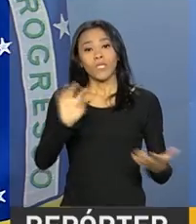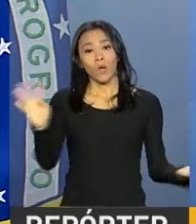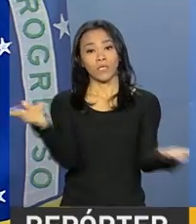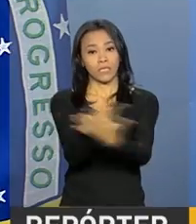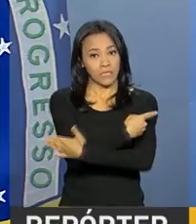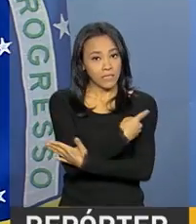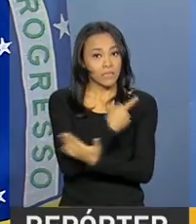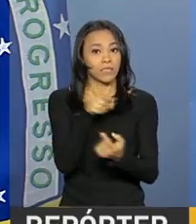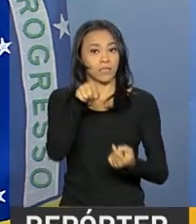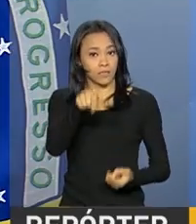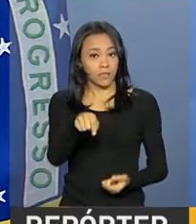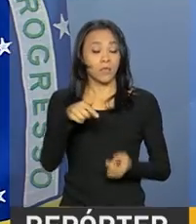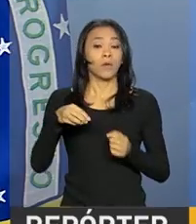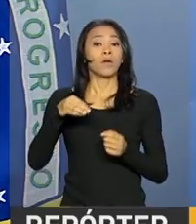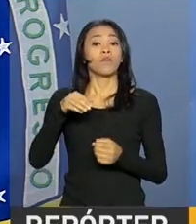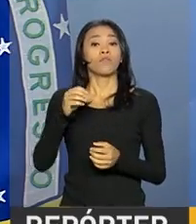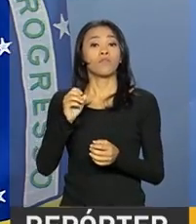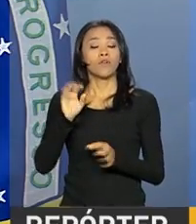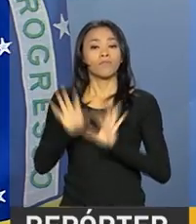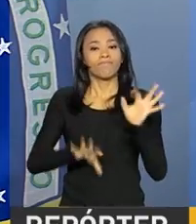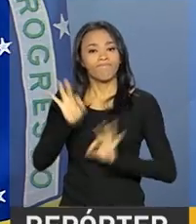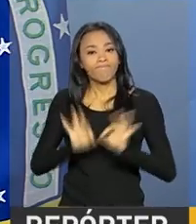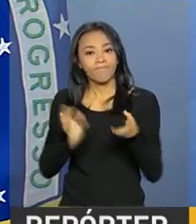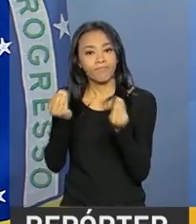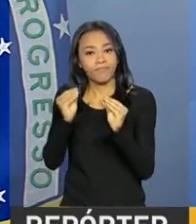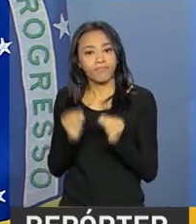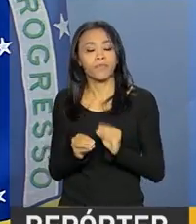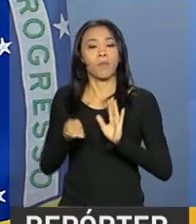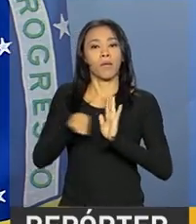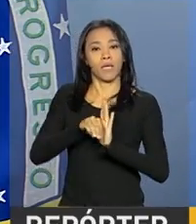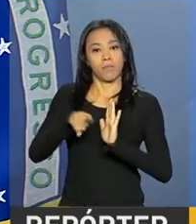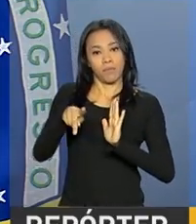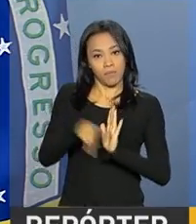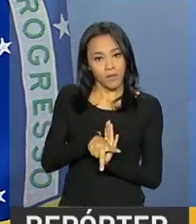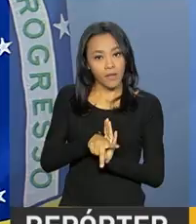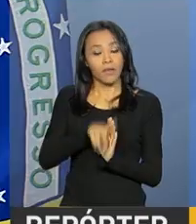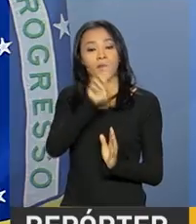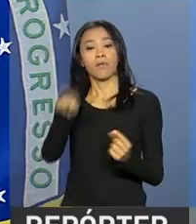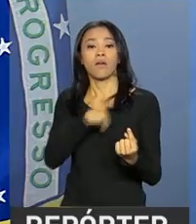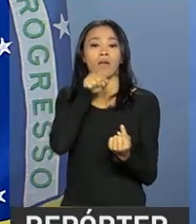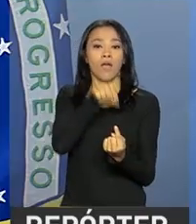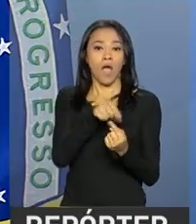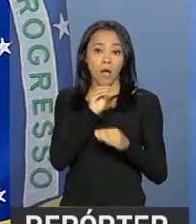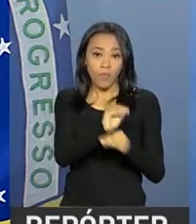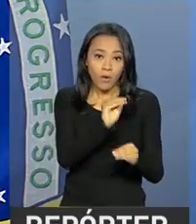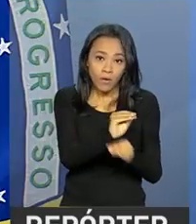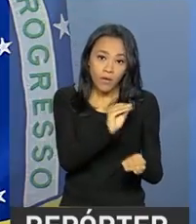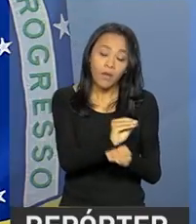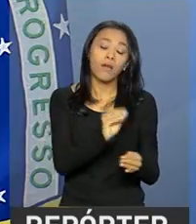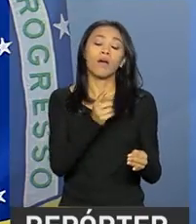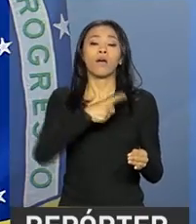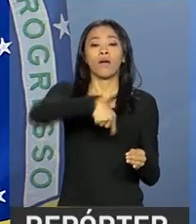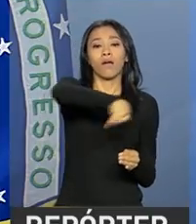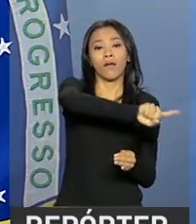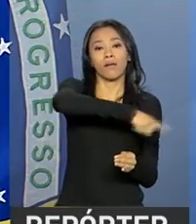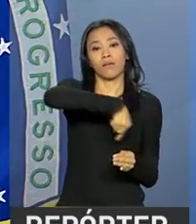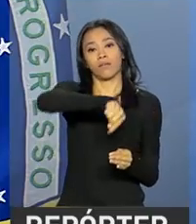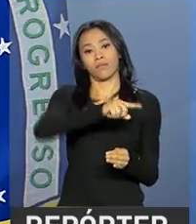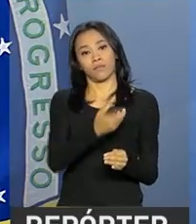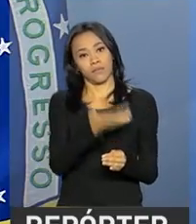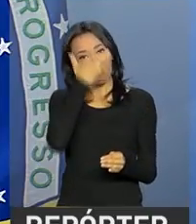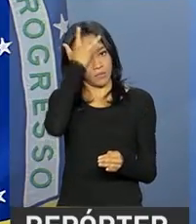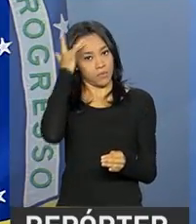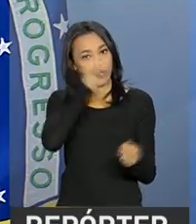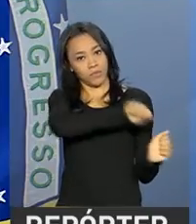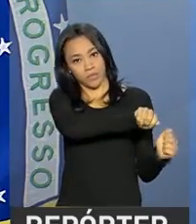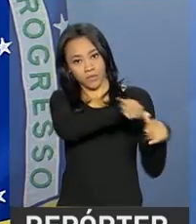editou medida provisória dispondo sobre medidas de assistência emergencial para o acolhimento dessas